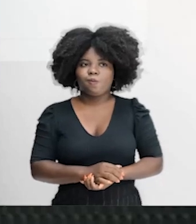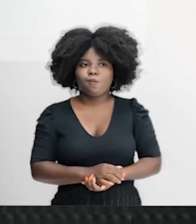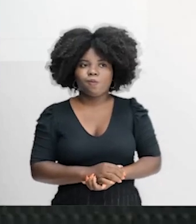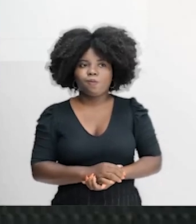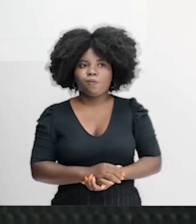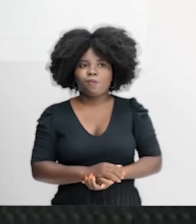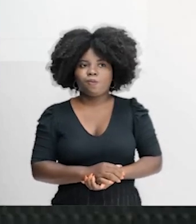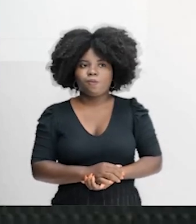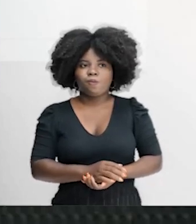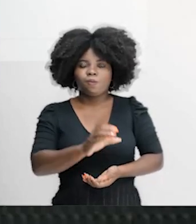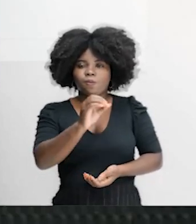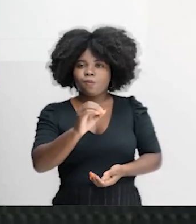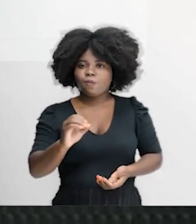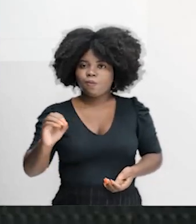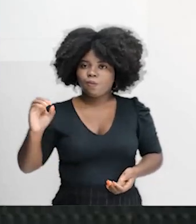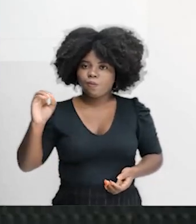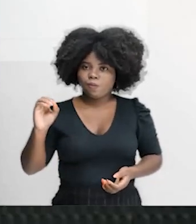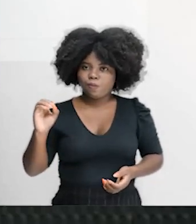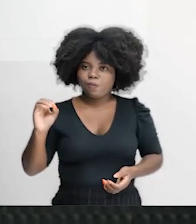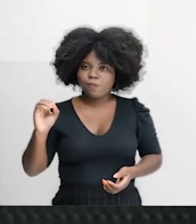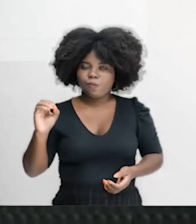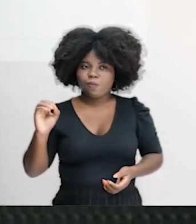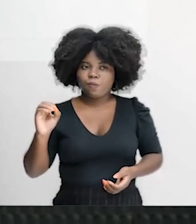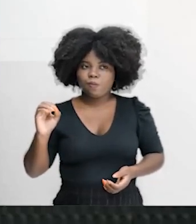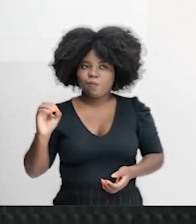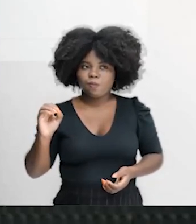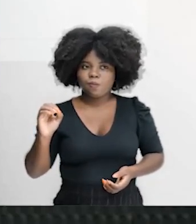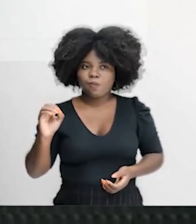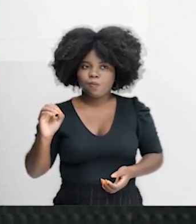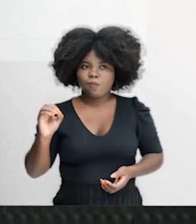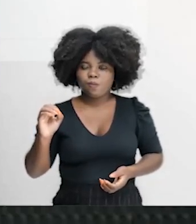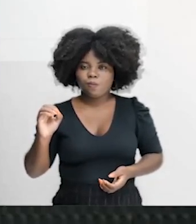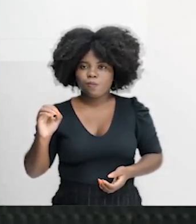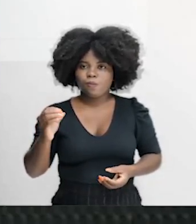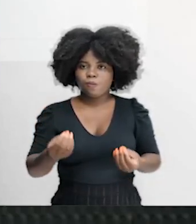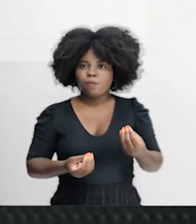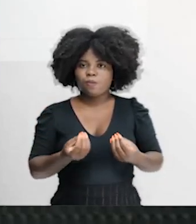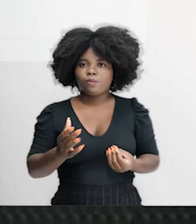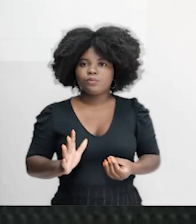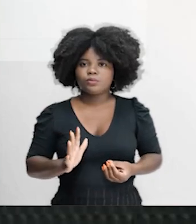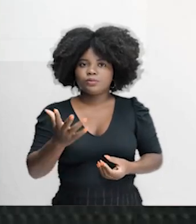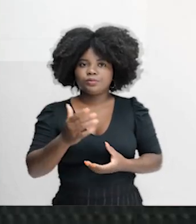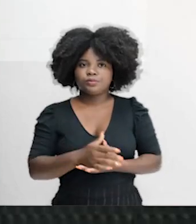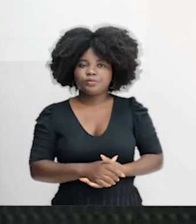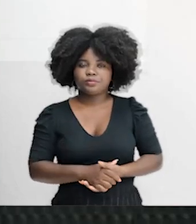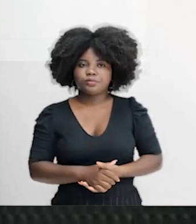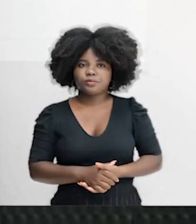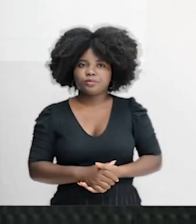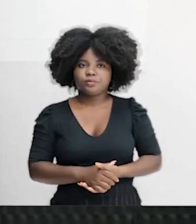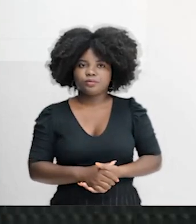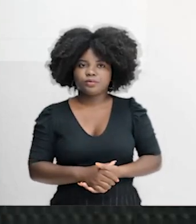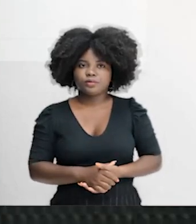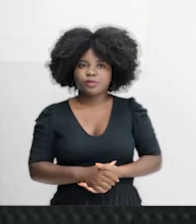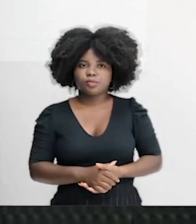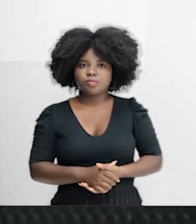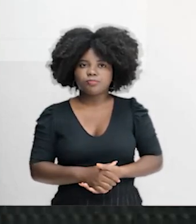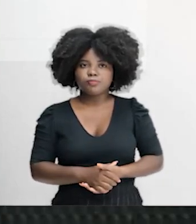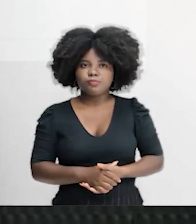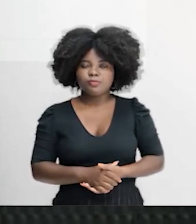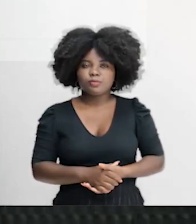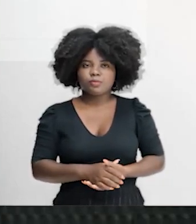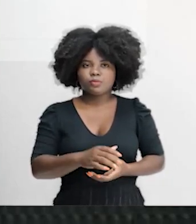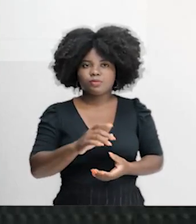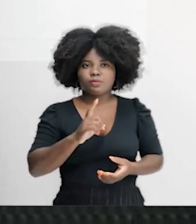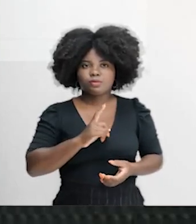ó. 0 e 0, né? Tá? O primeiro valor aqui é 0, esse aqui é 0. Então, você tem esse ponto aqui de encontro.